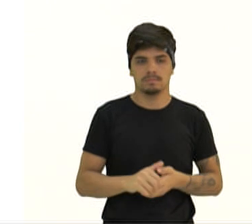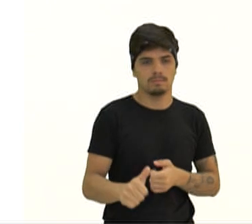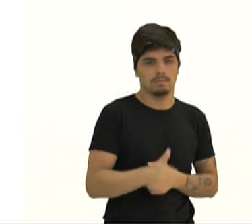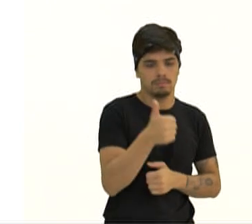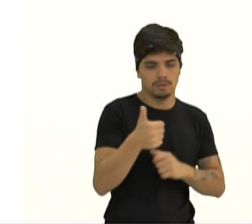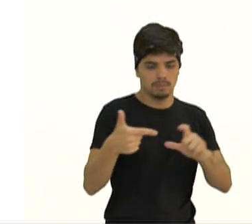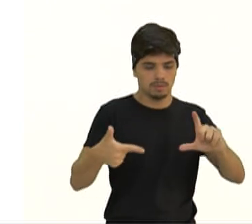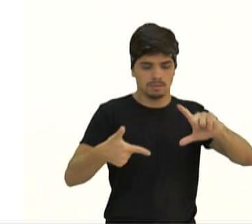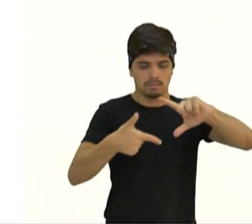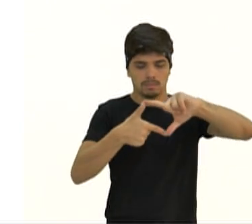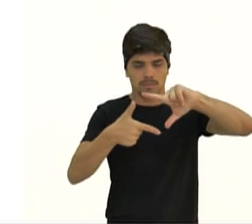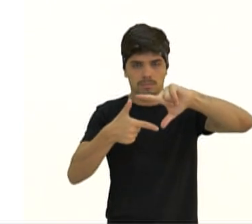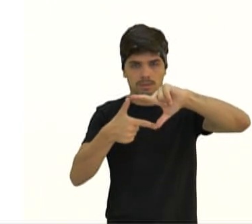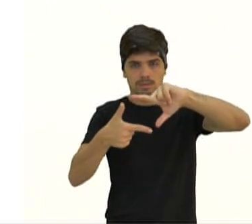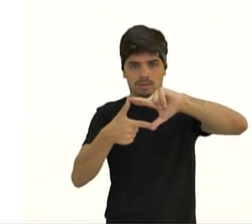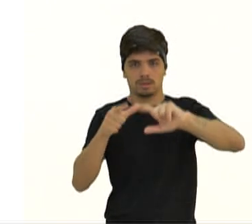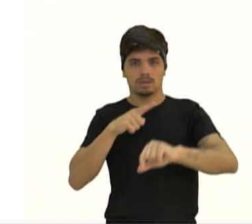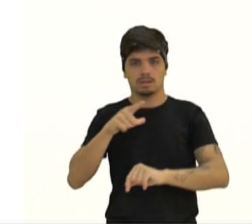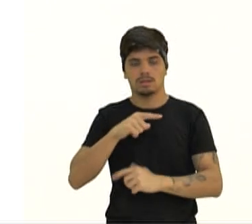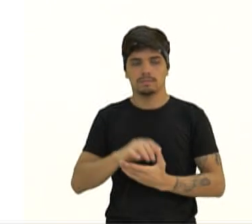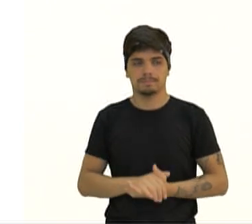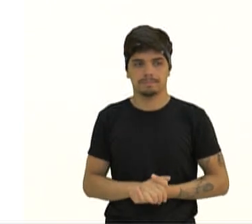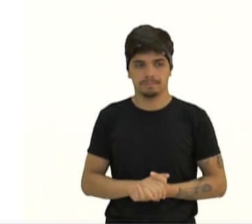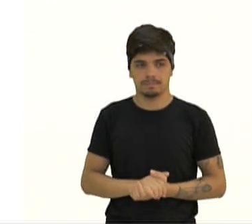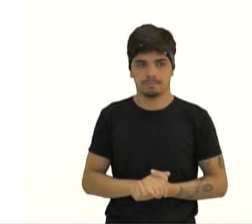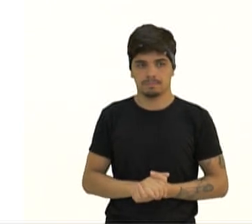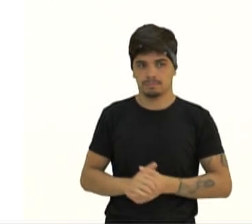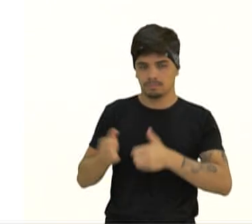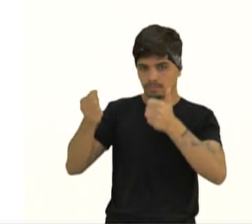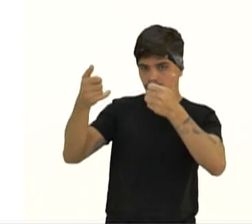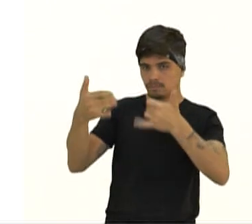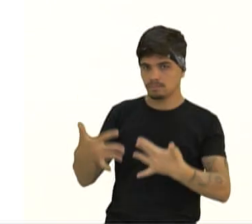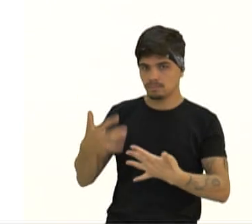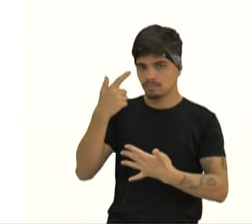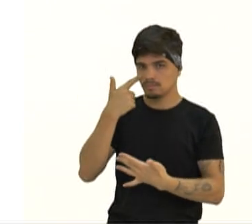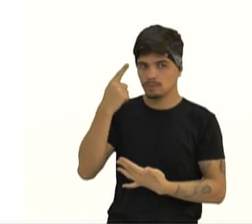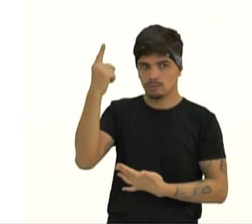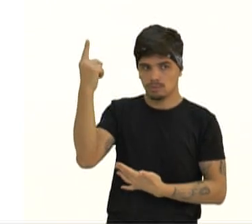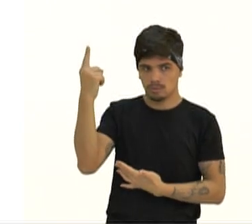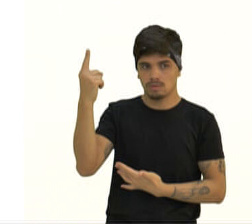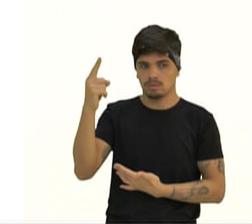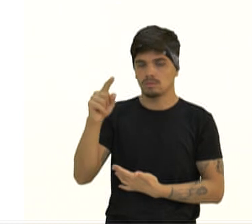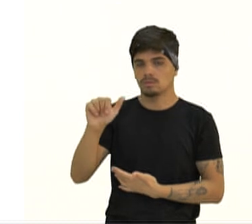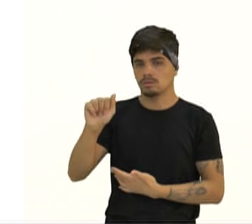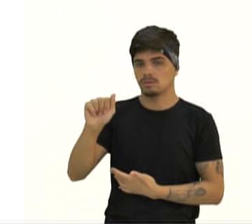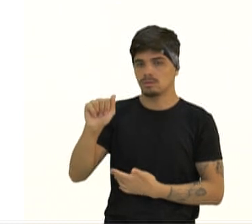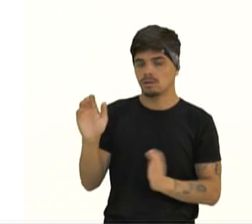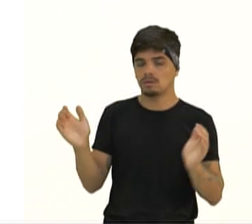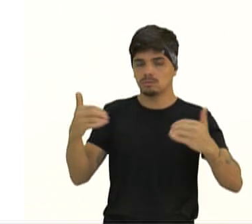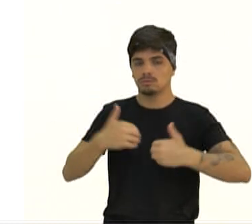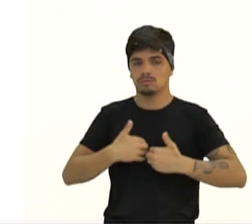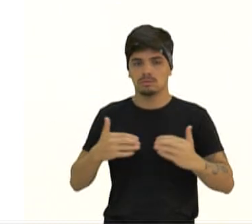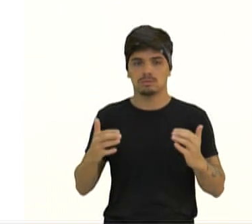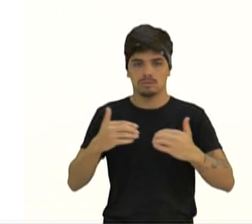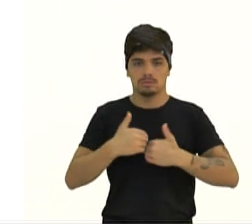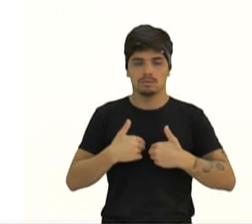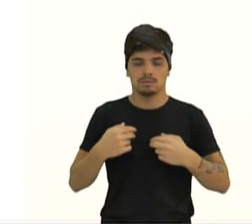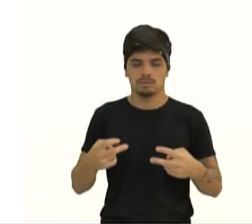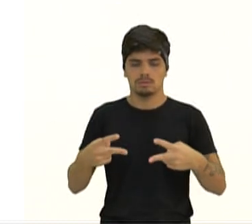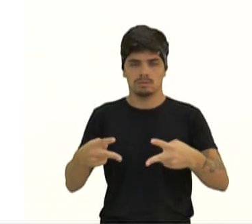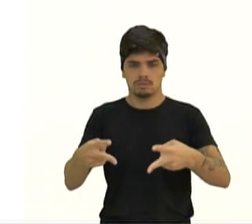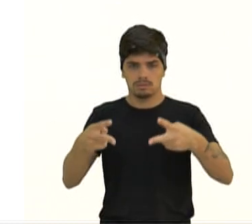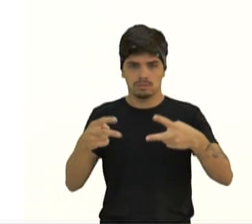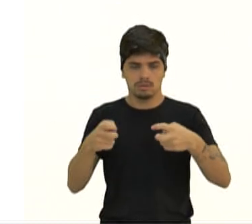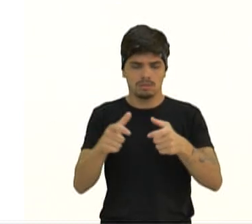tirinha nós temos ele ali naquele quadradinho tá escrito o autismo é um espectro com uma ampla Ampla Gama